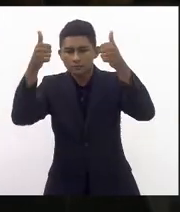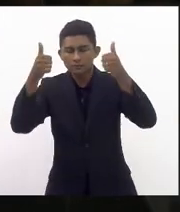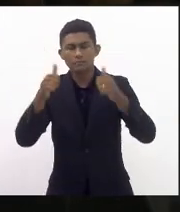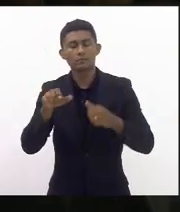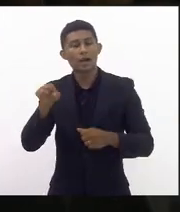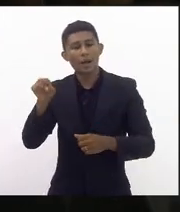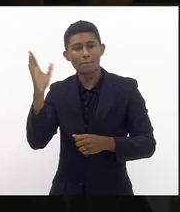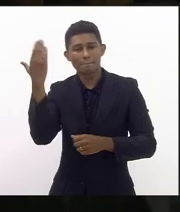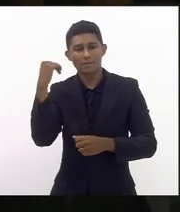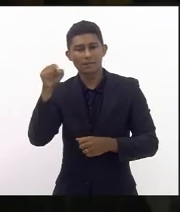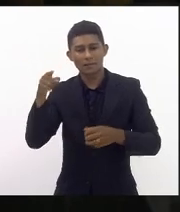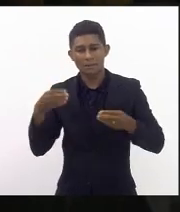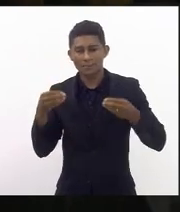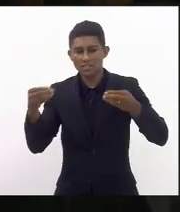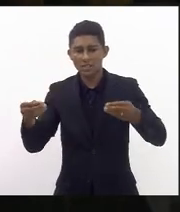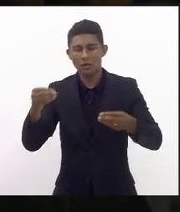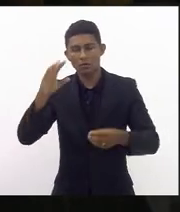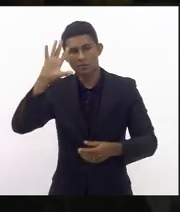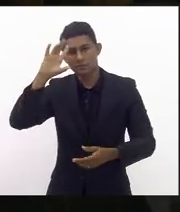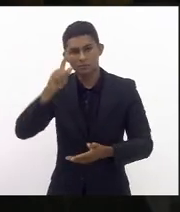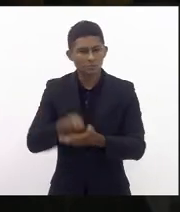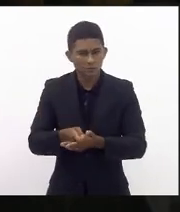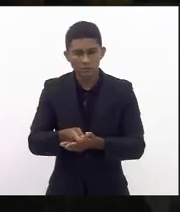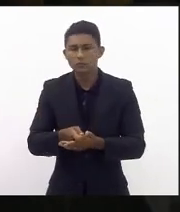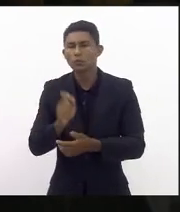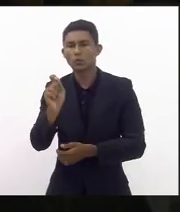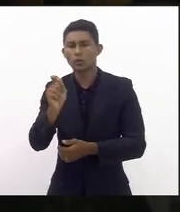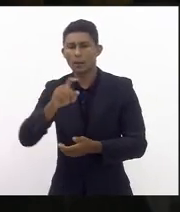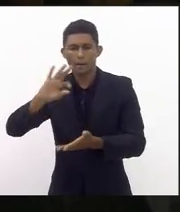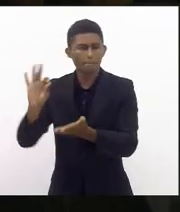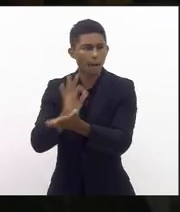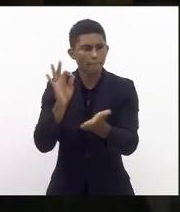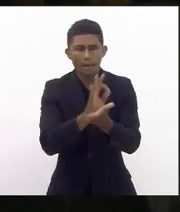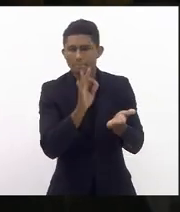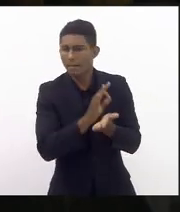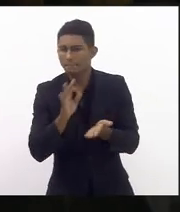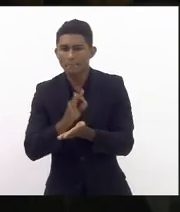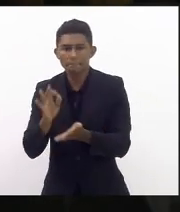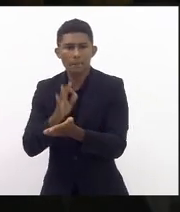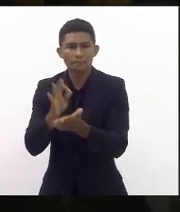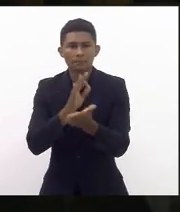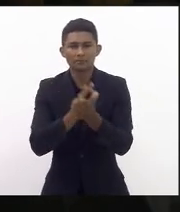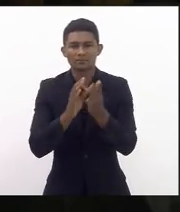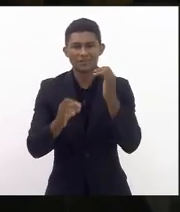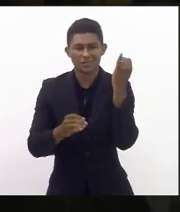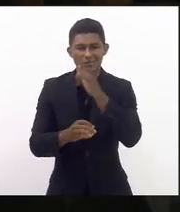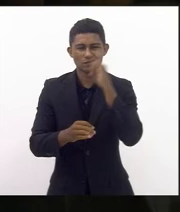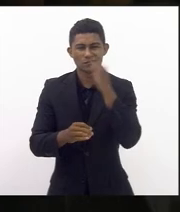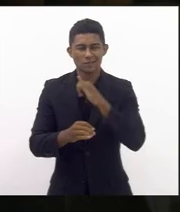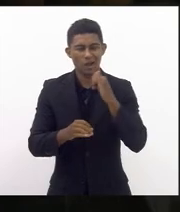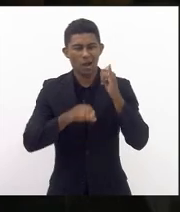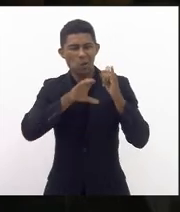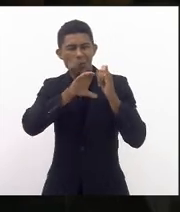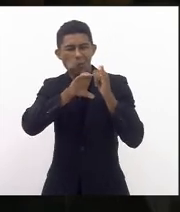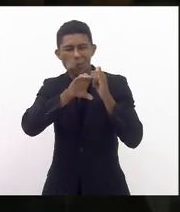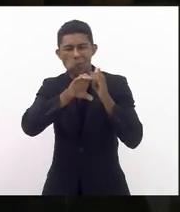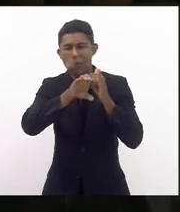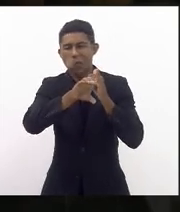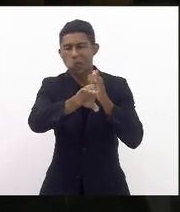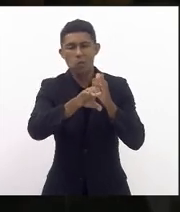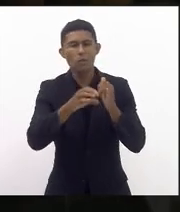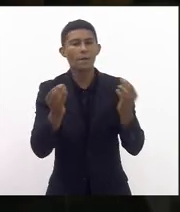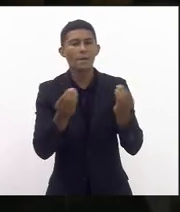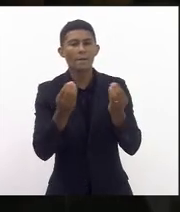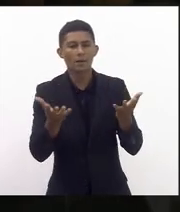contratações emergenciais, né, de termoelétricas para suprir